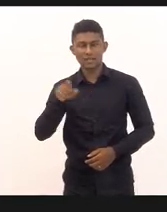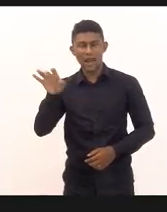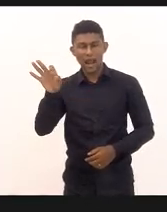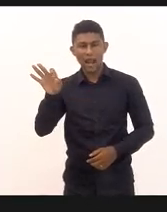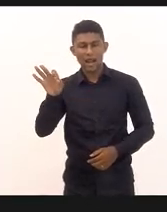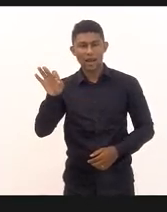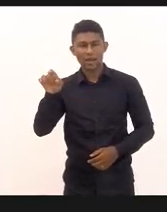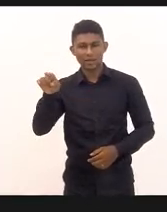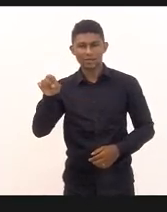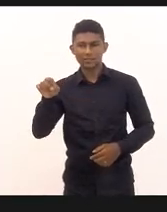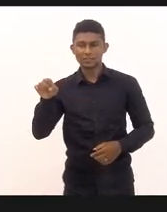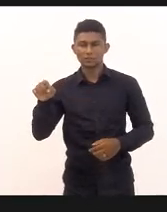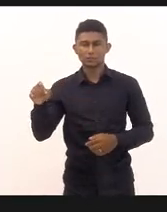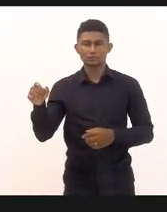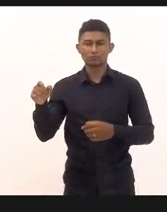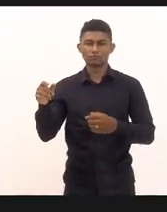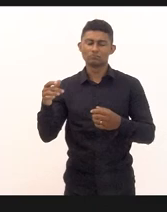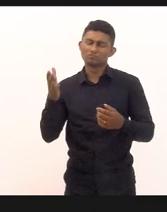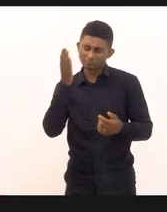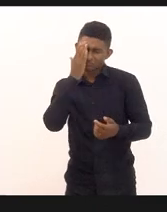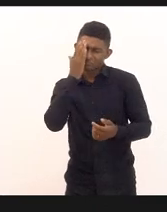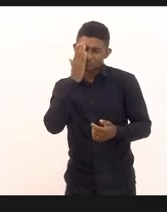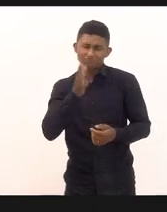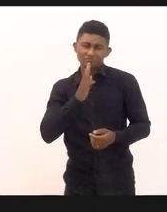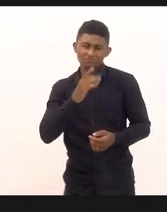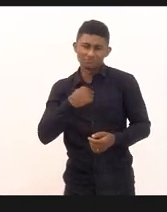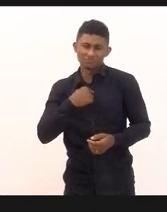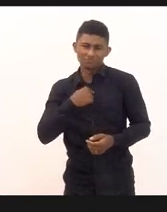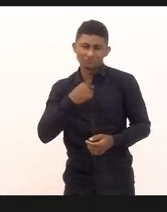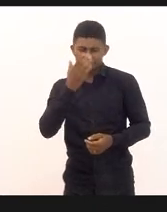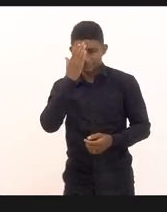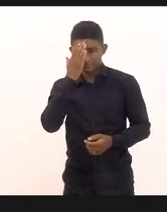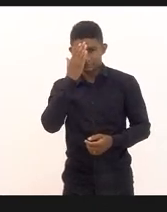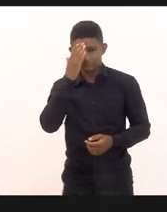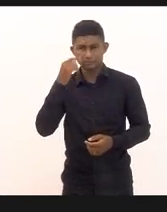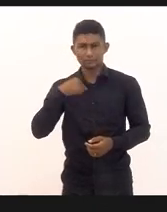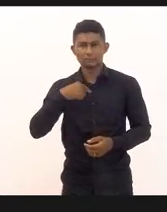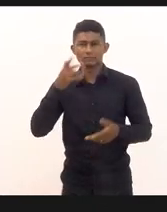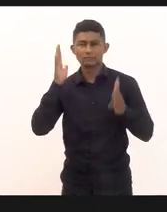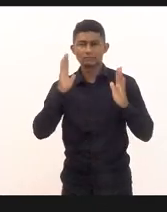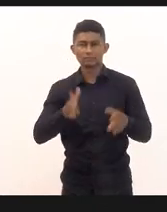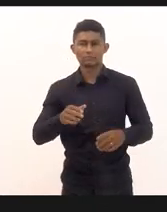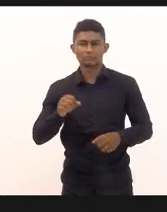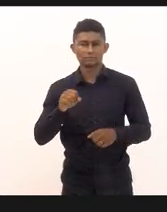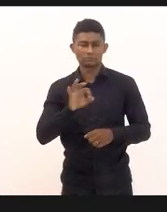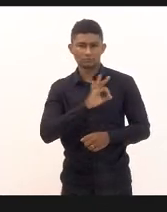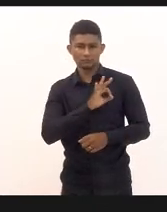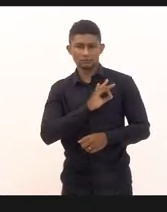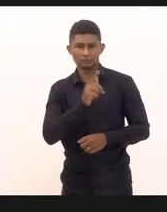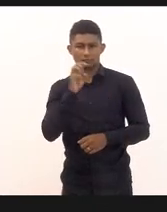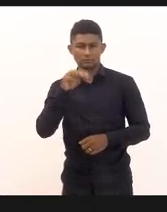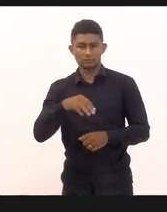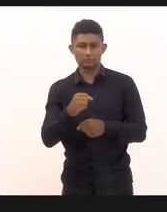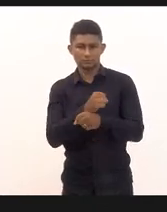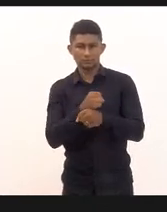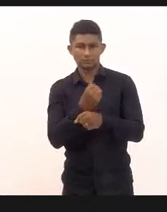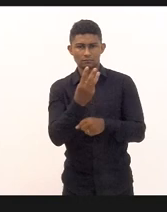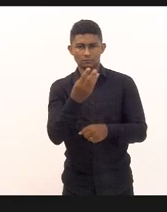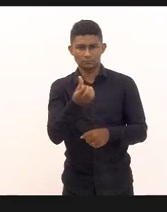aí, não tem essa distinção, quem me conhece sabe. Banquei 36 anos aí na Polícia Militar, 33 de